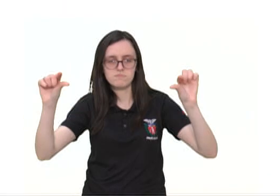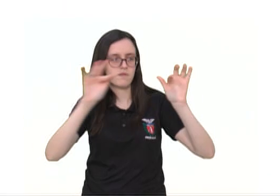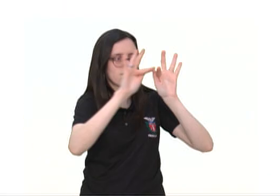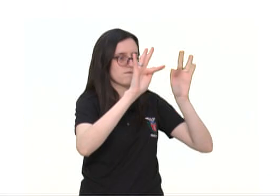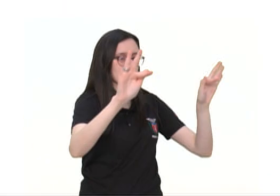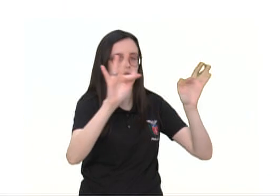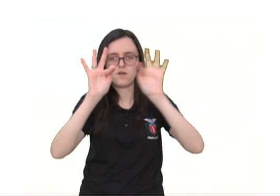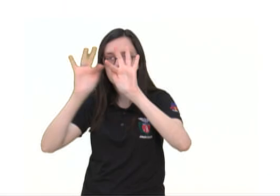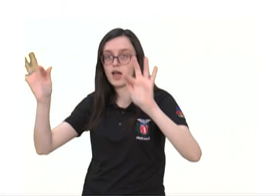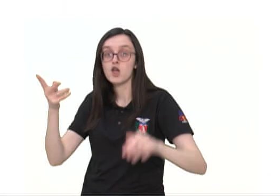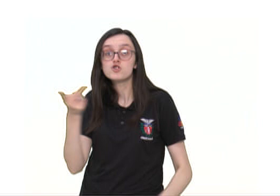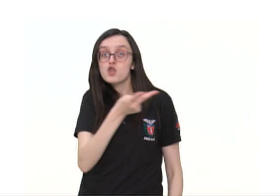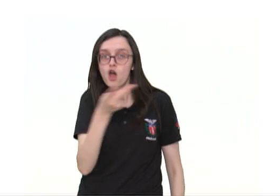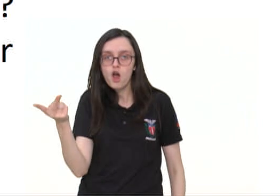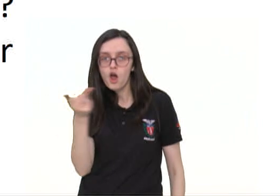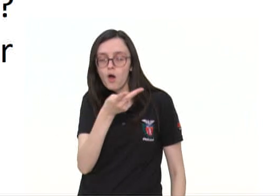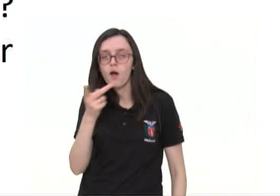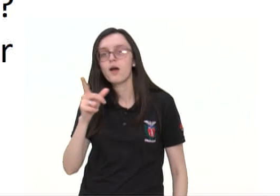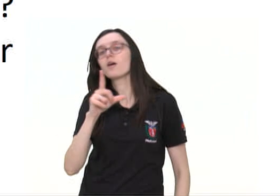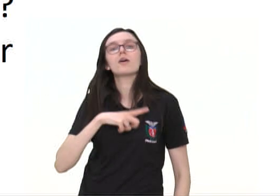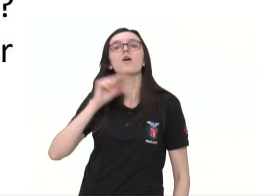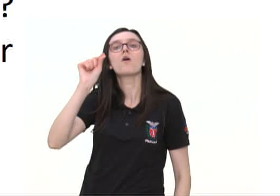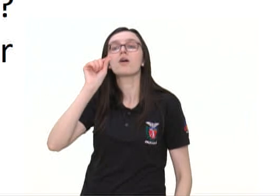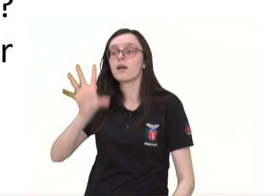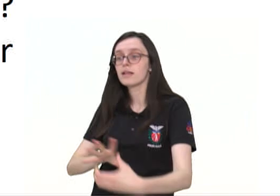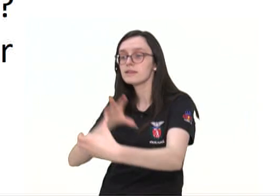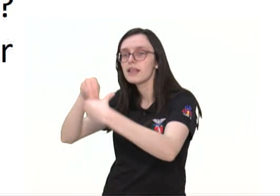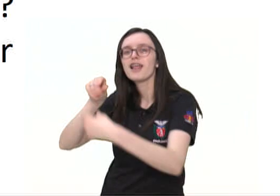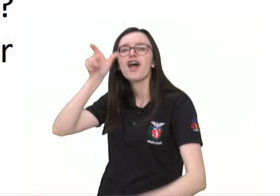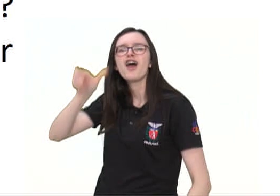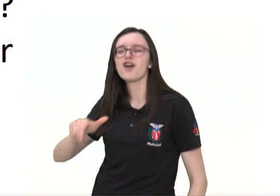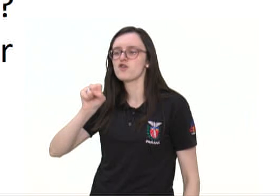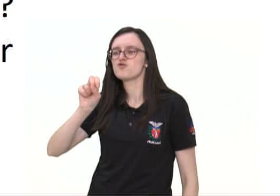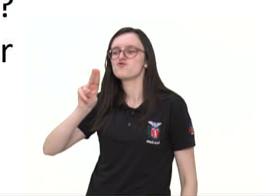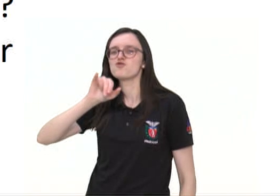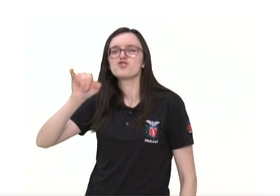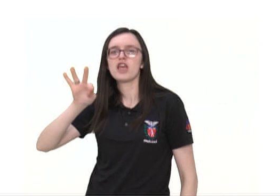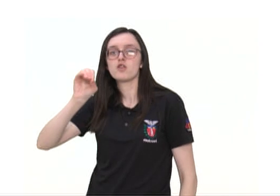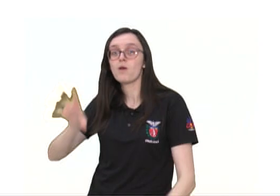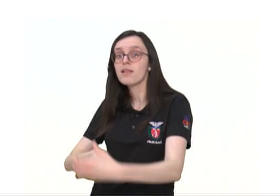o sujeito estiver na oração subordinada,